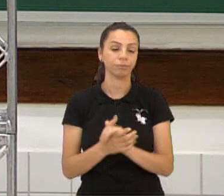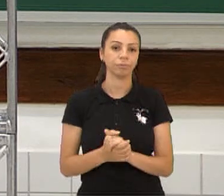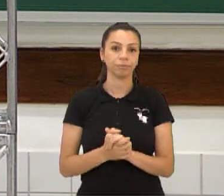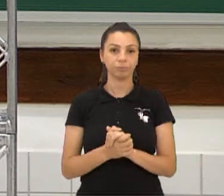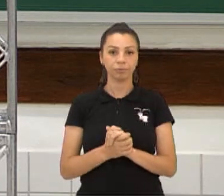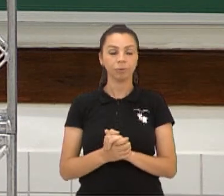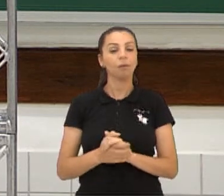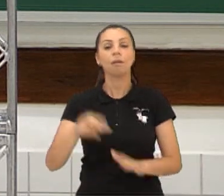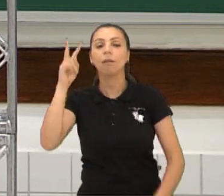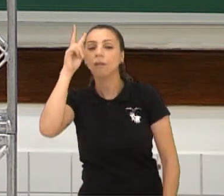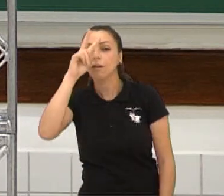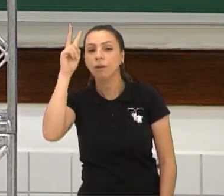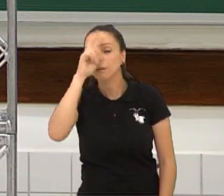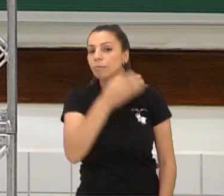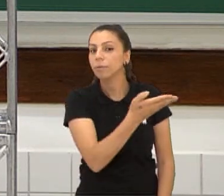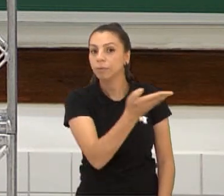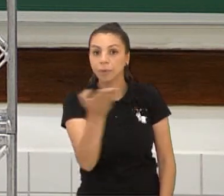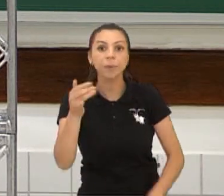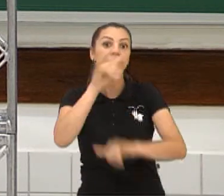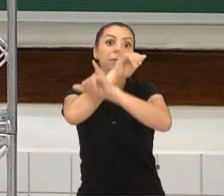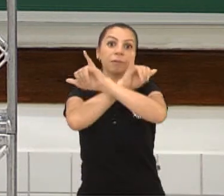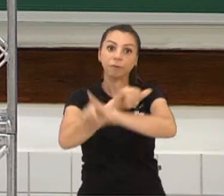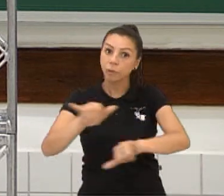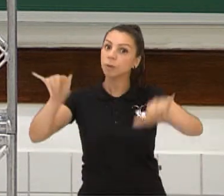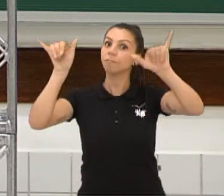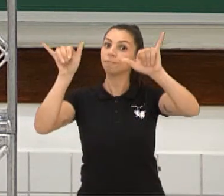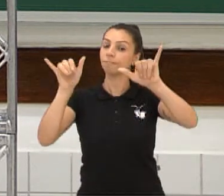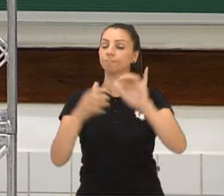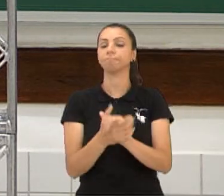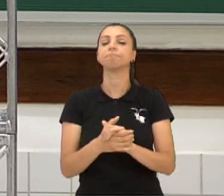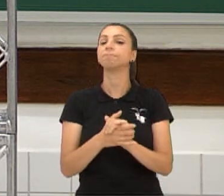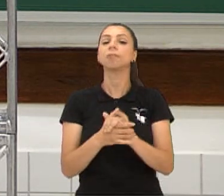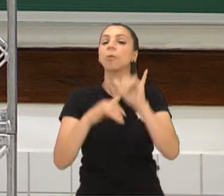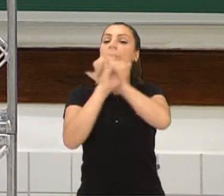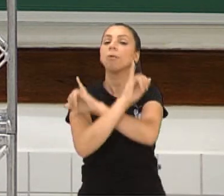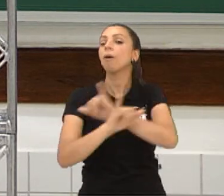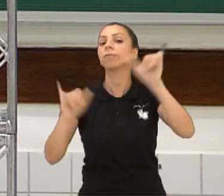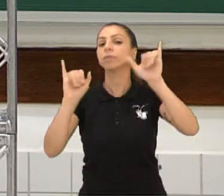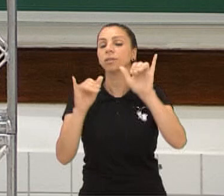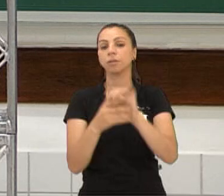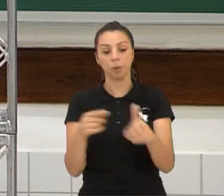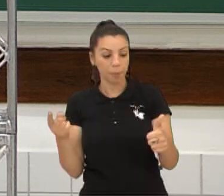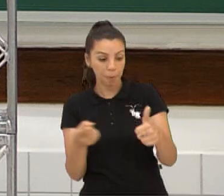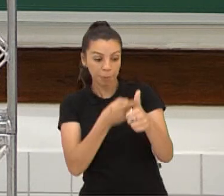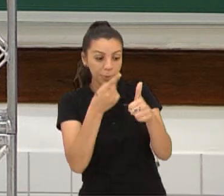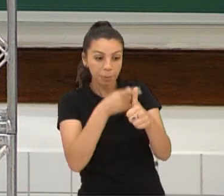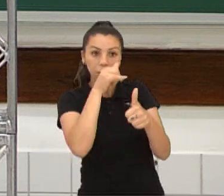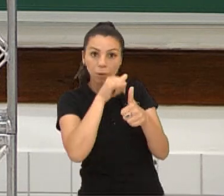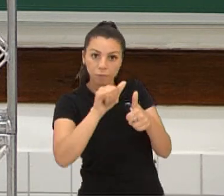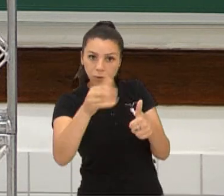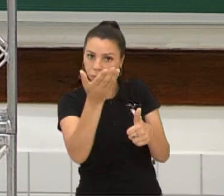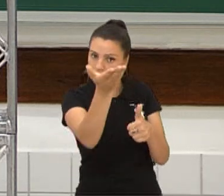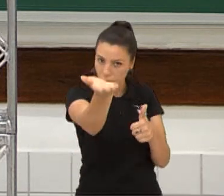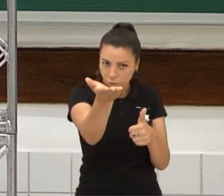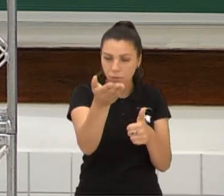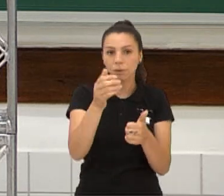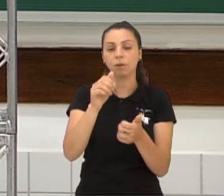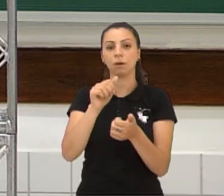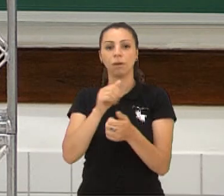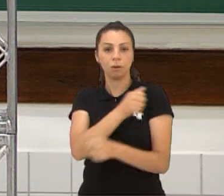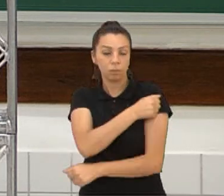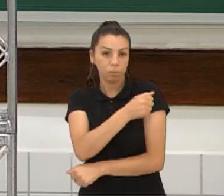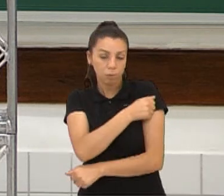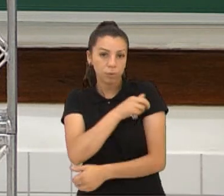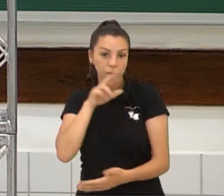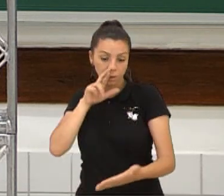tá? Lembrando dos recadinhos. Quais são os recadinhos? O primeiro recadinho é você que pega as atividades,